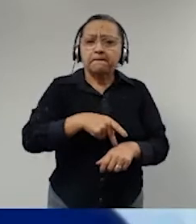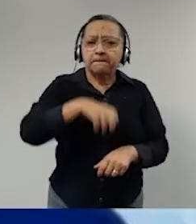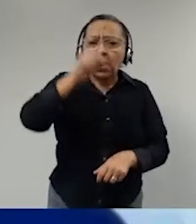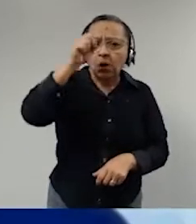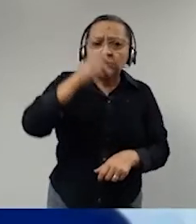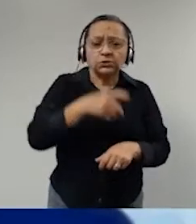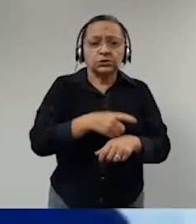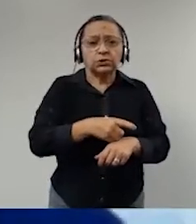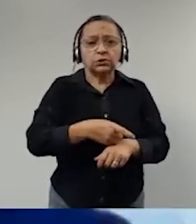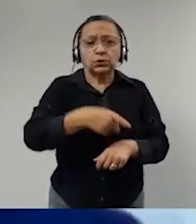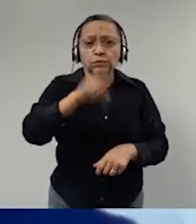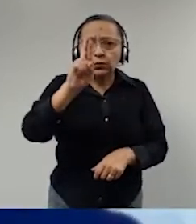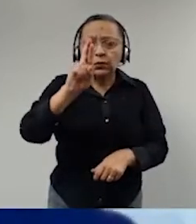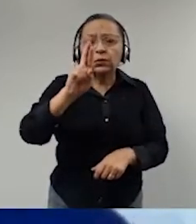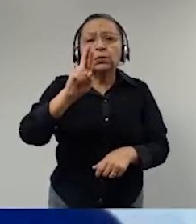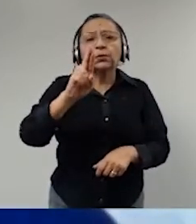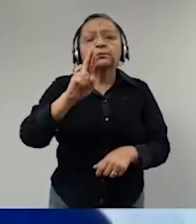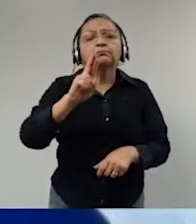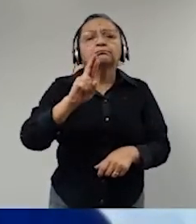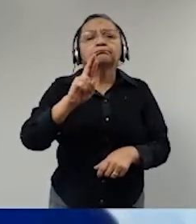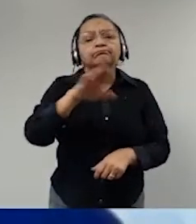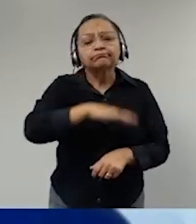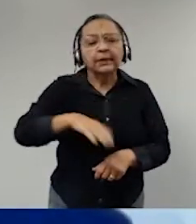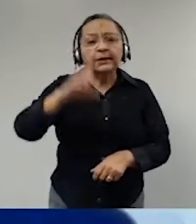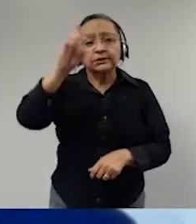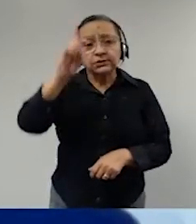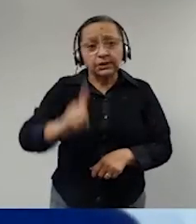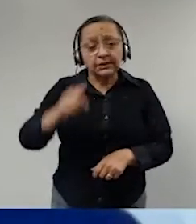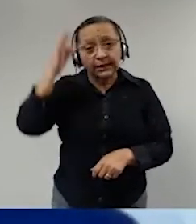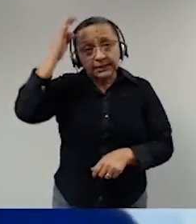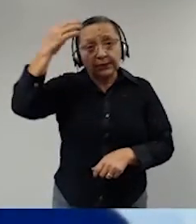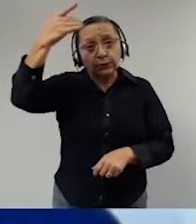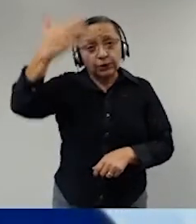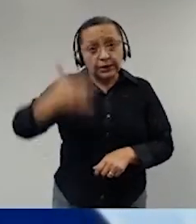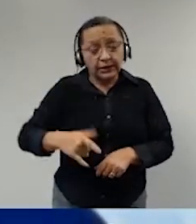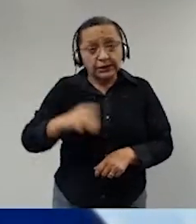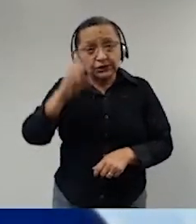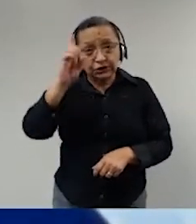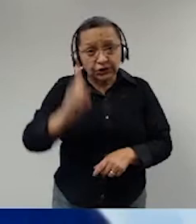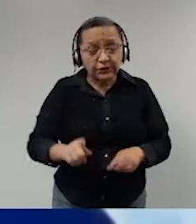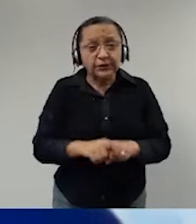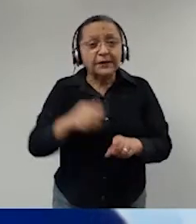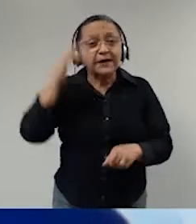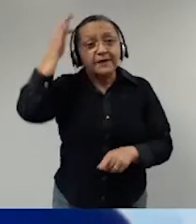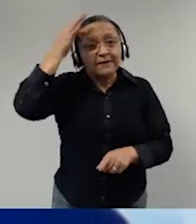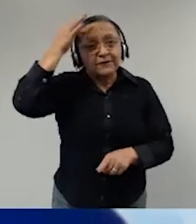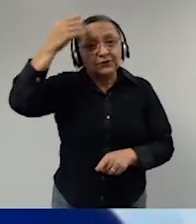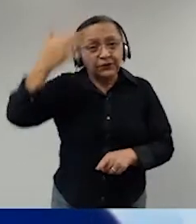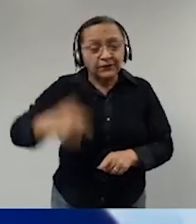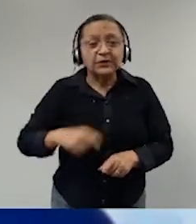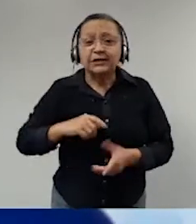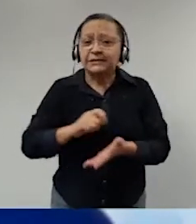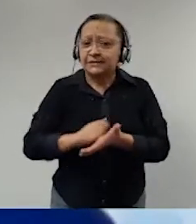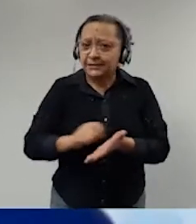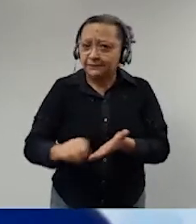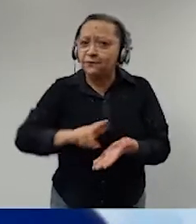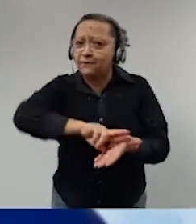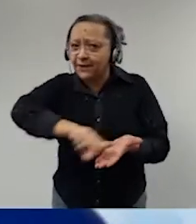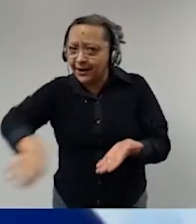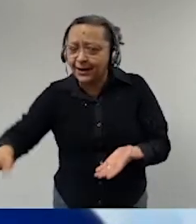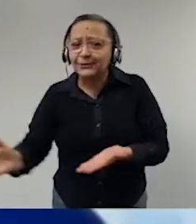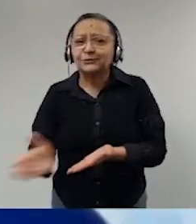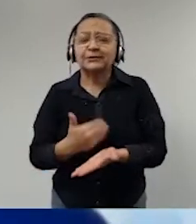pós-doutor, doutor e pós-doutor em Direito, Teoria do Direito, Filosofia, autor de vários livros, professor de várias